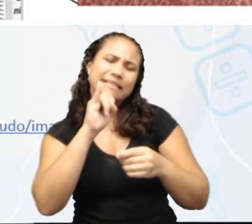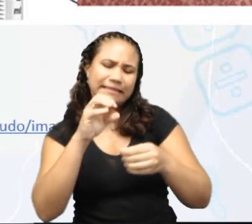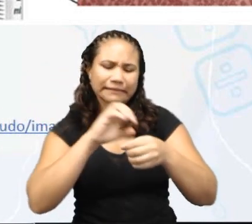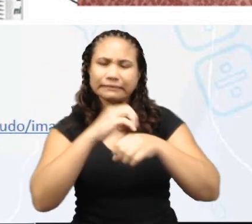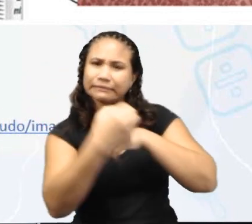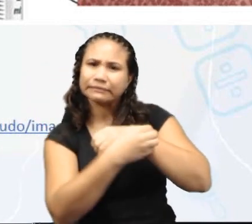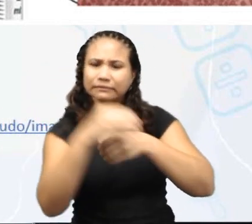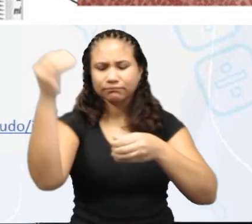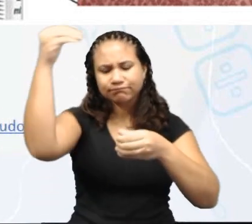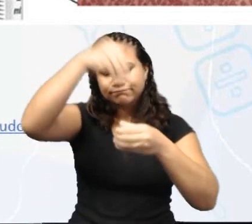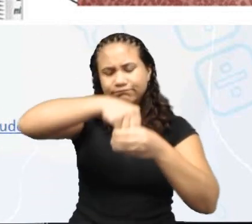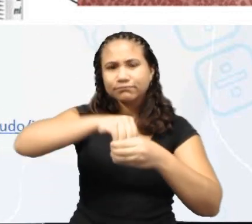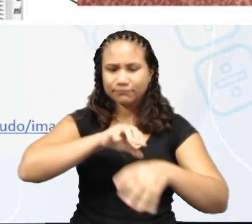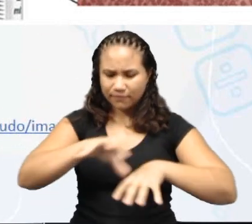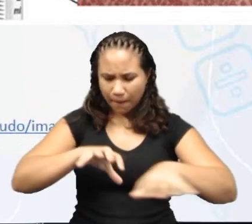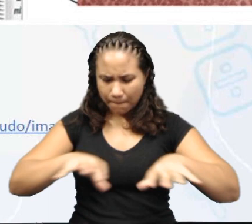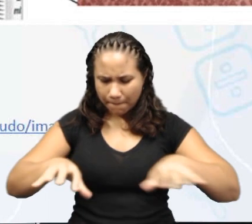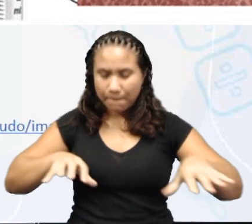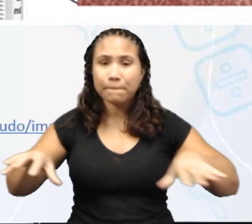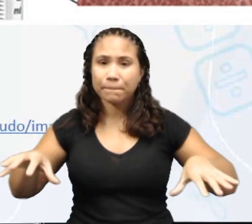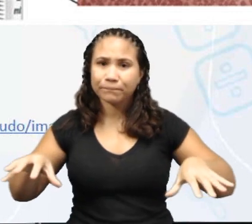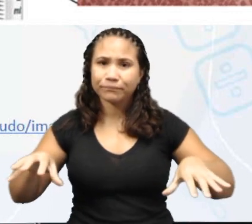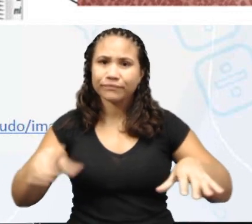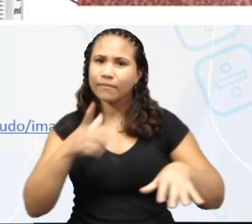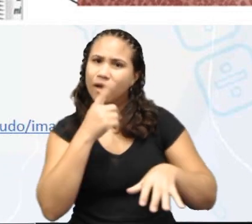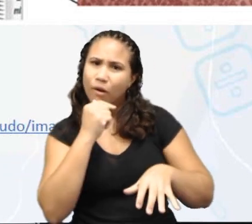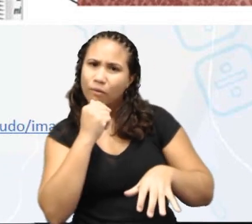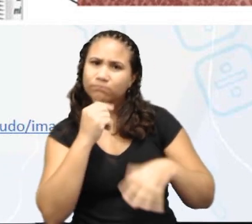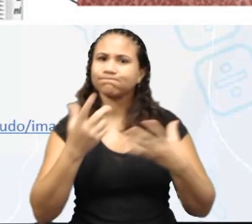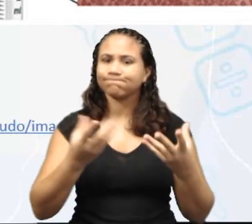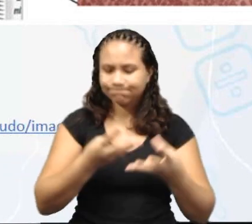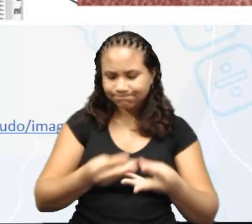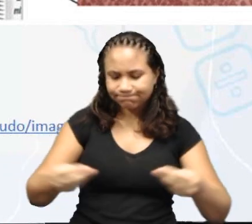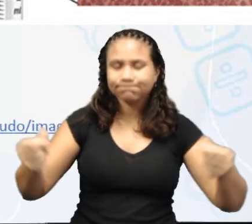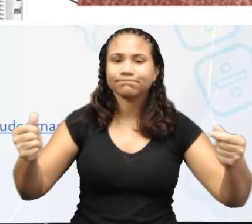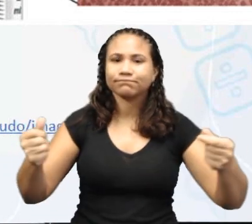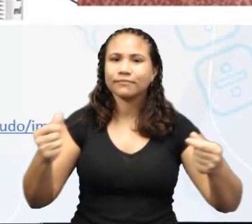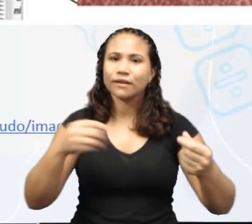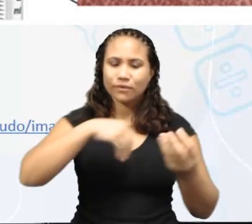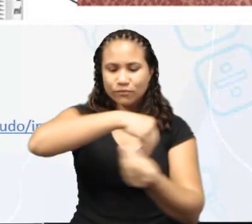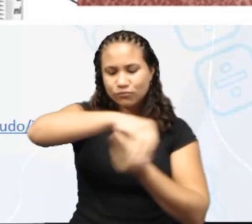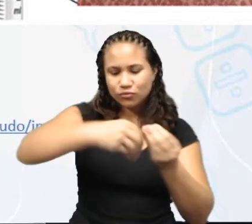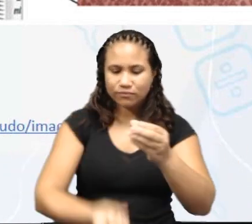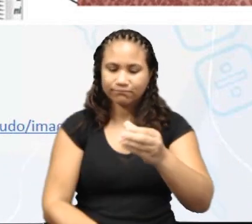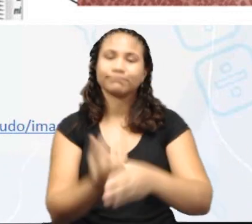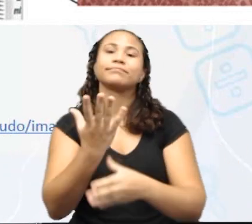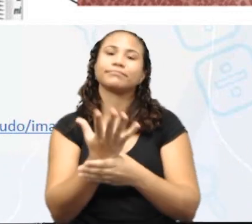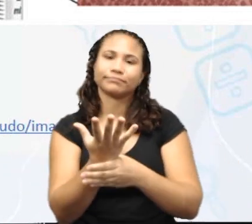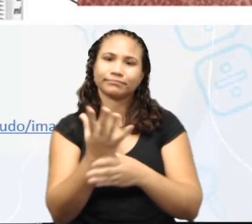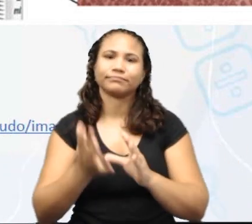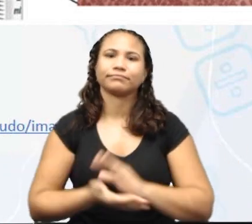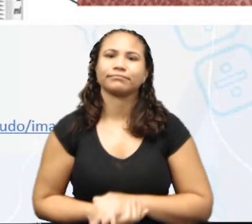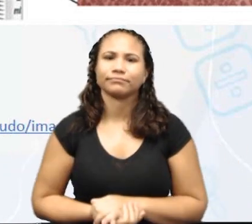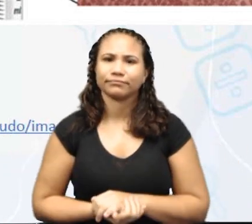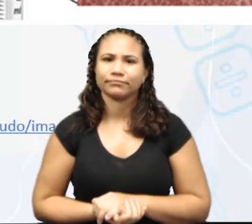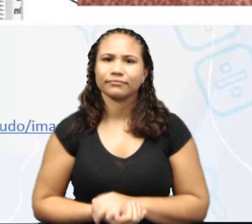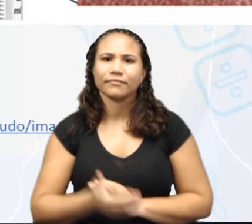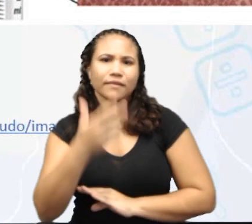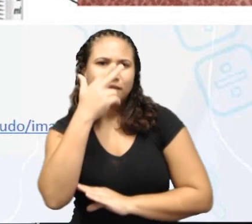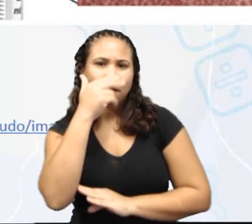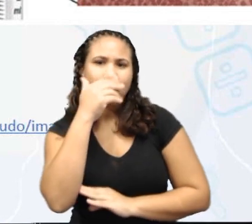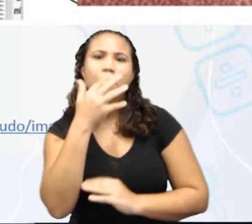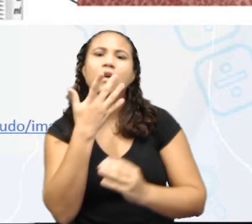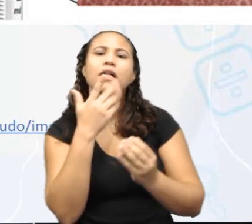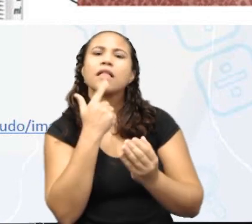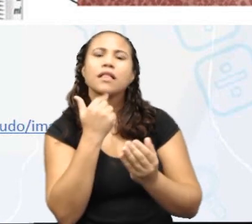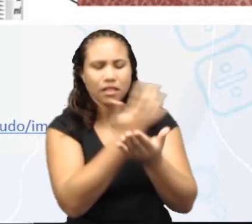estão diferenciadas, estão separadas do restante do líquido, então eu tenho uma mistura heterogênea. Da mesma forma, o